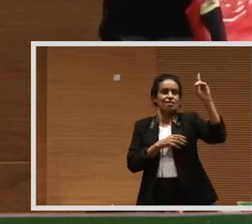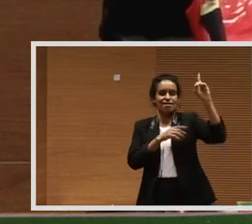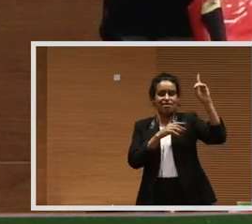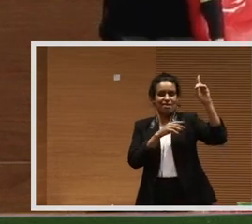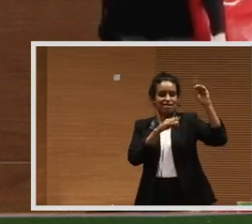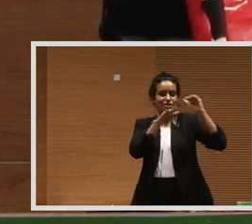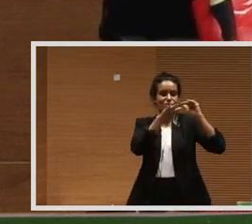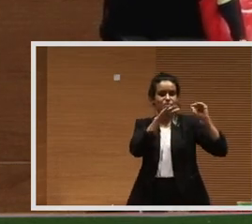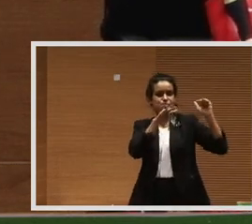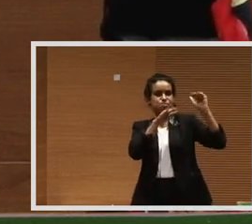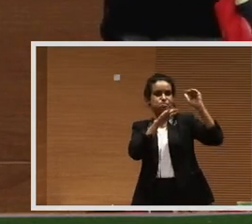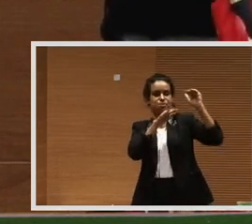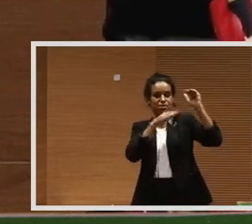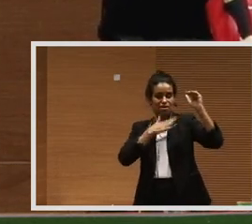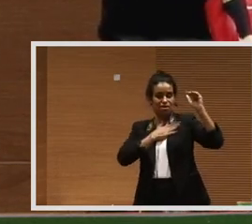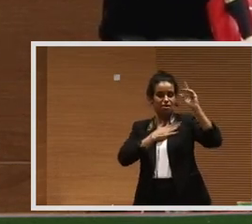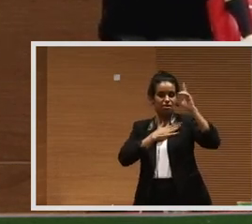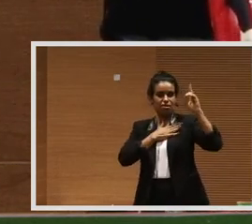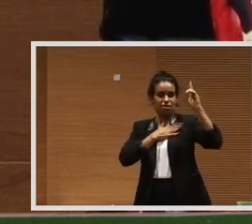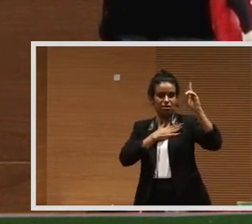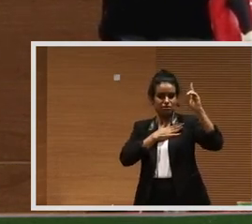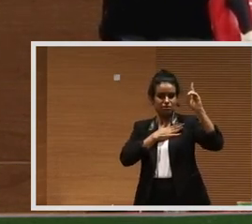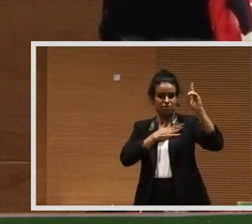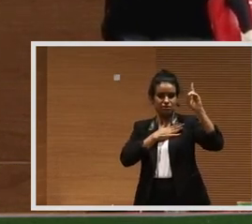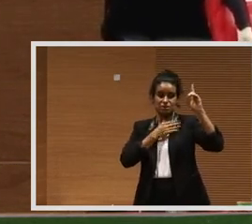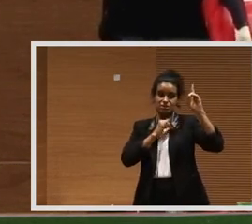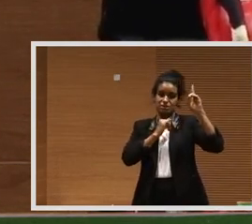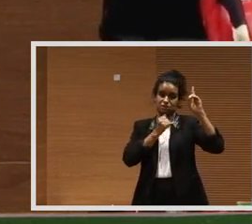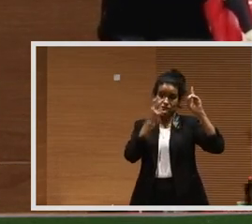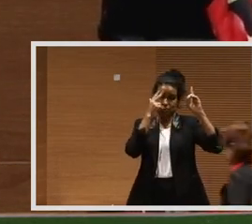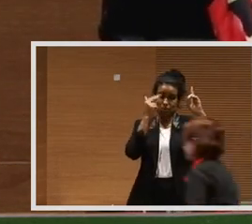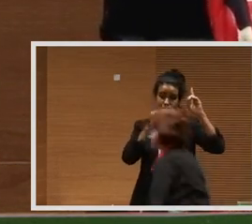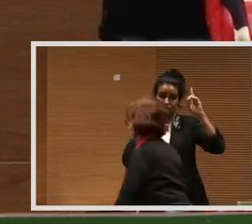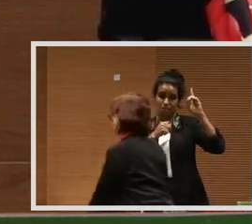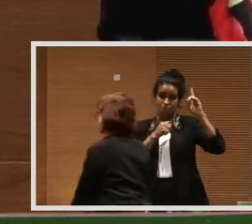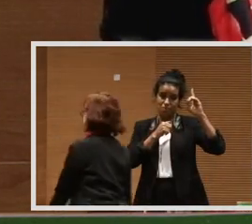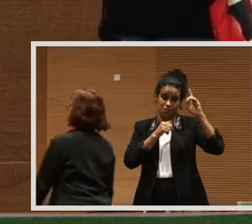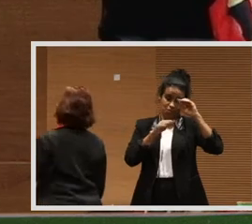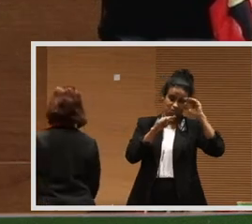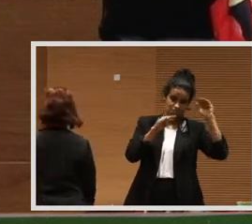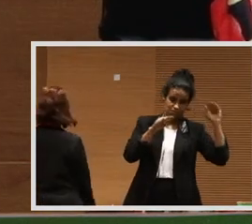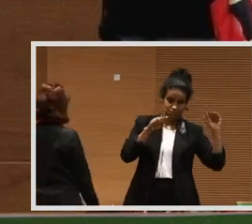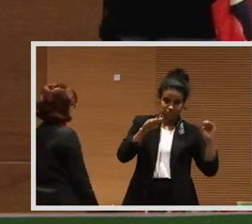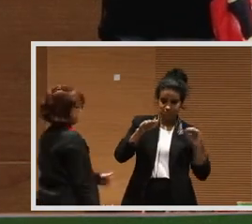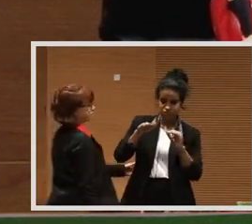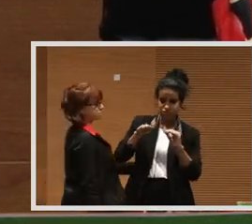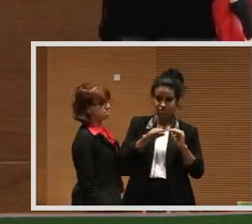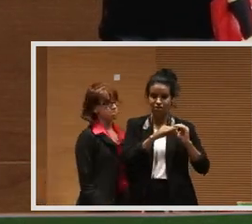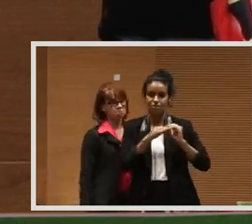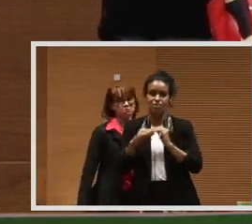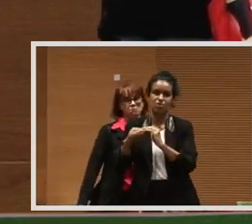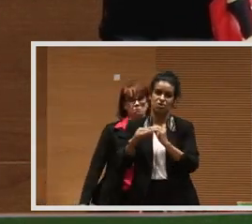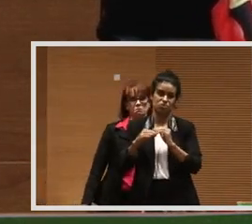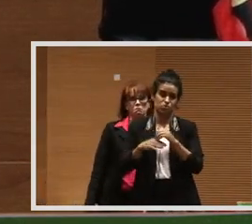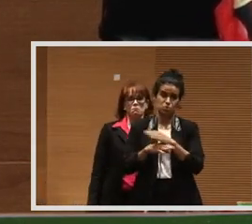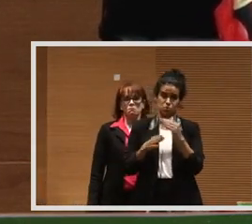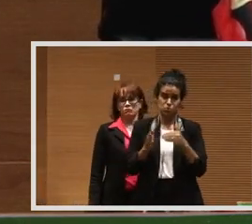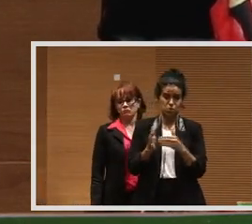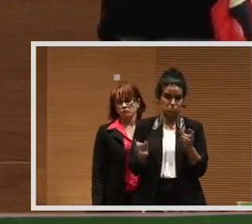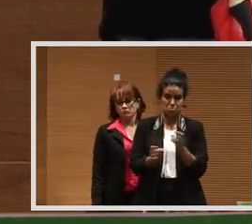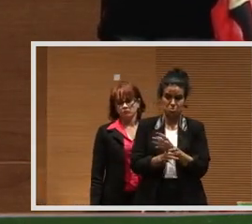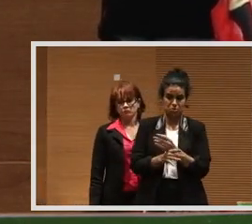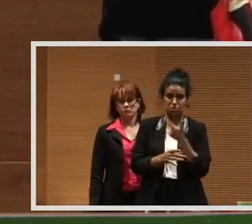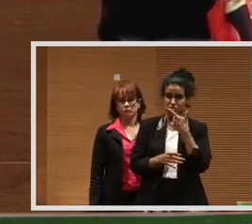você sai para o território comum... Tem uma chance de você sair do pedestal. Nem todos saem, mas pelo menos